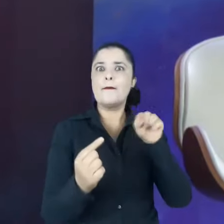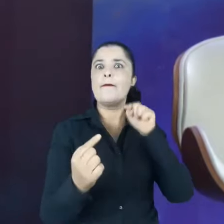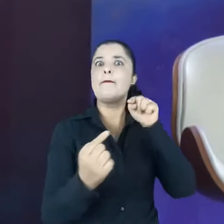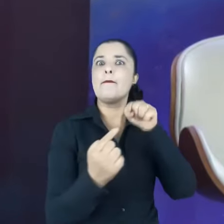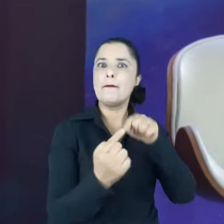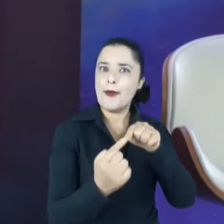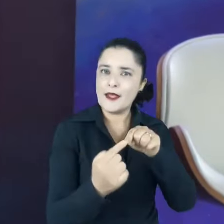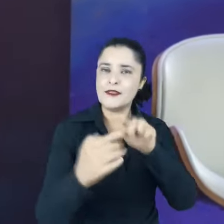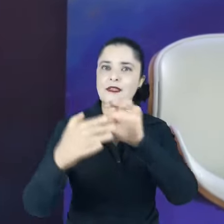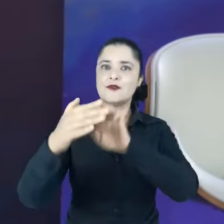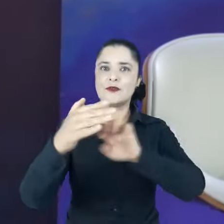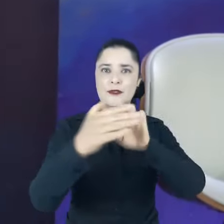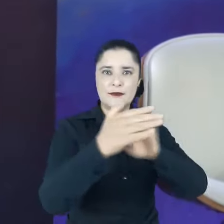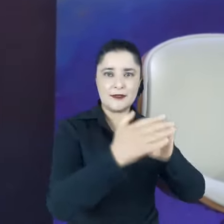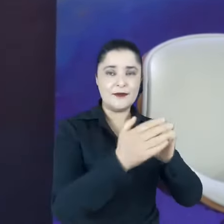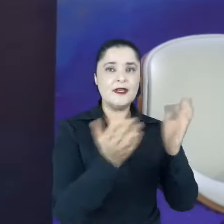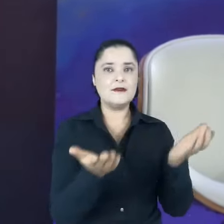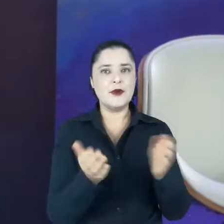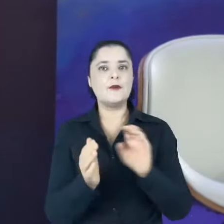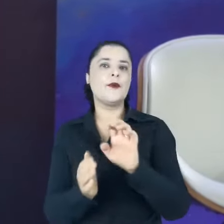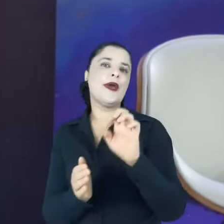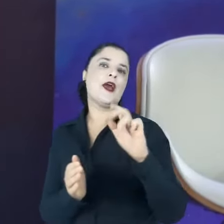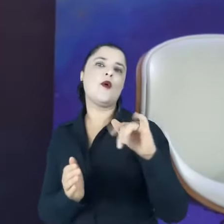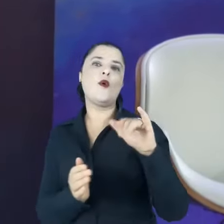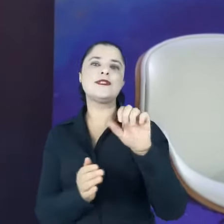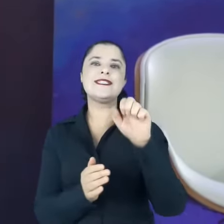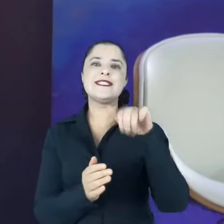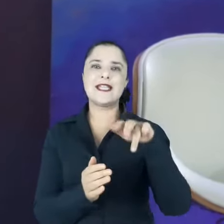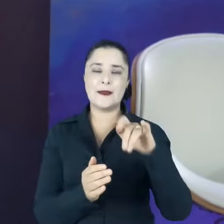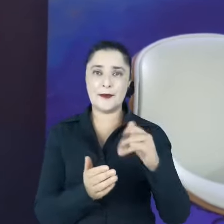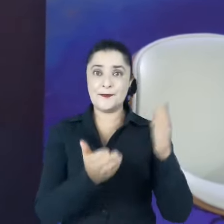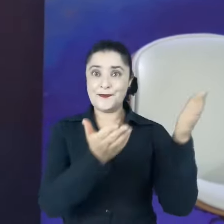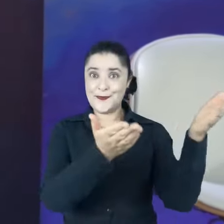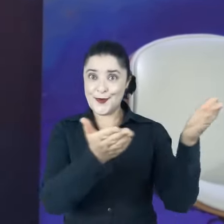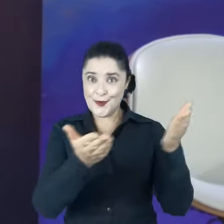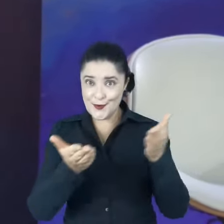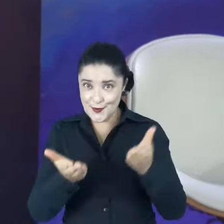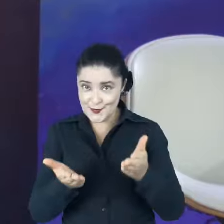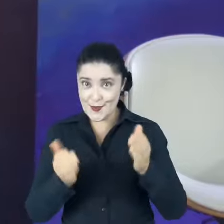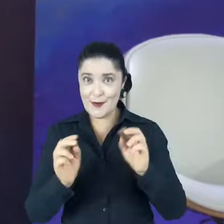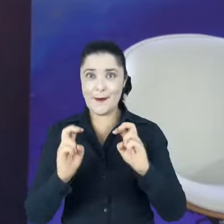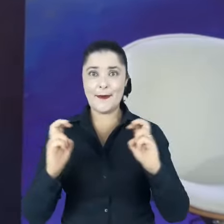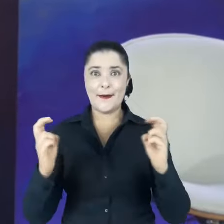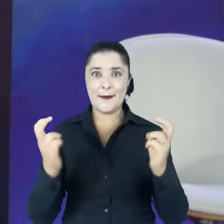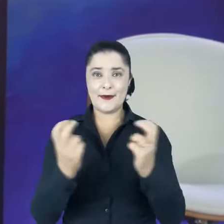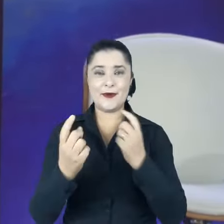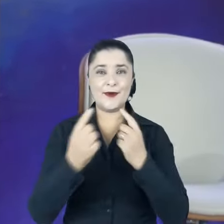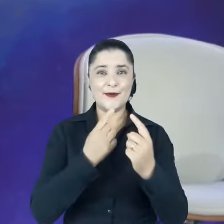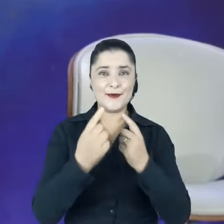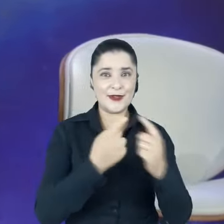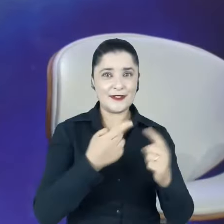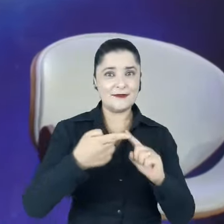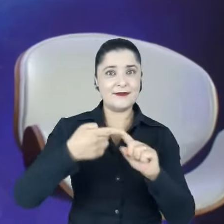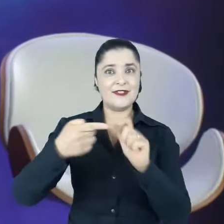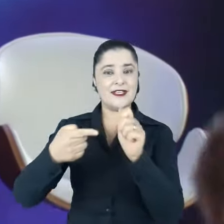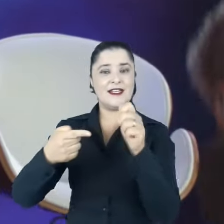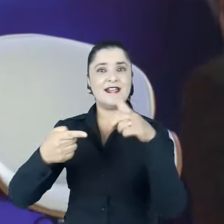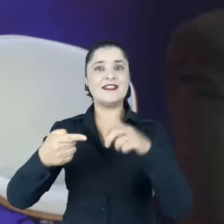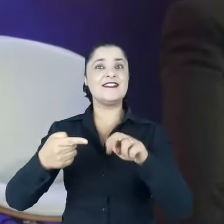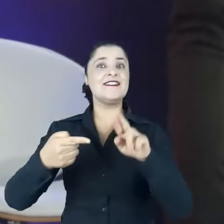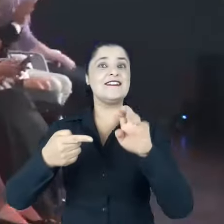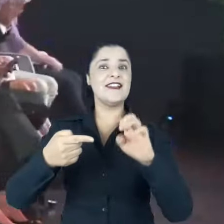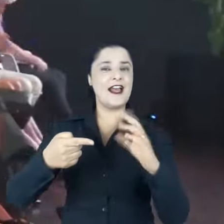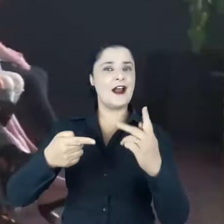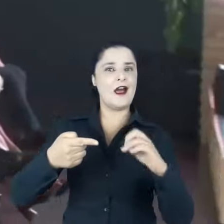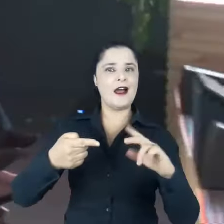e ecossistemas. Eu tenho o prazer de convidar para esta roda de conversa André Clark, muito